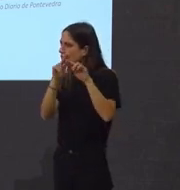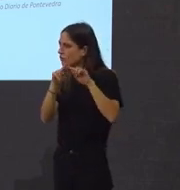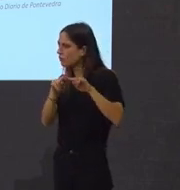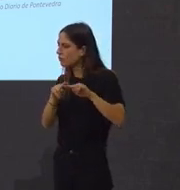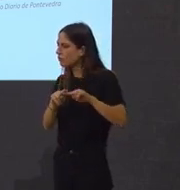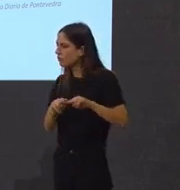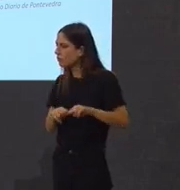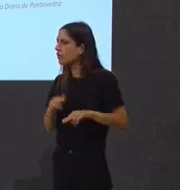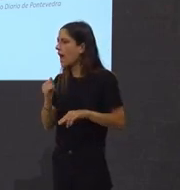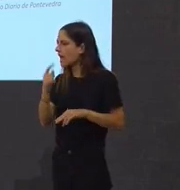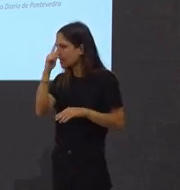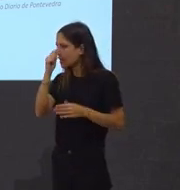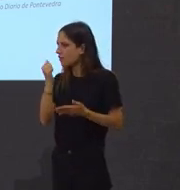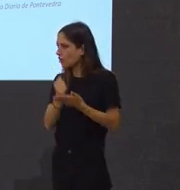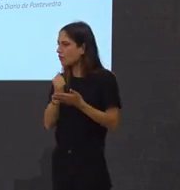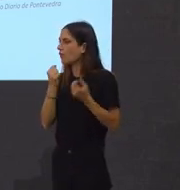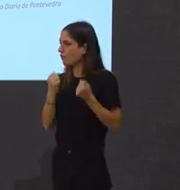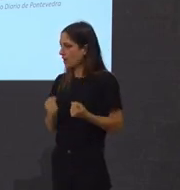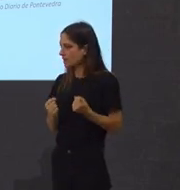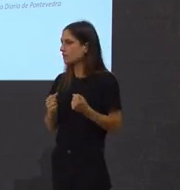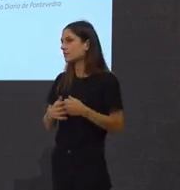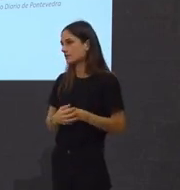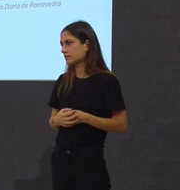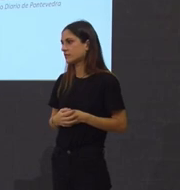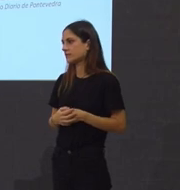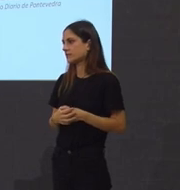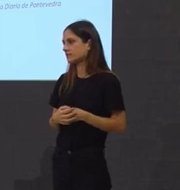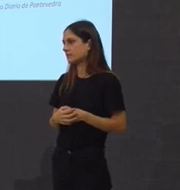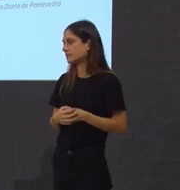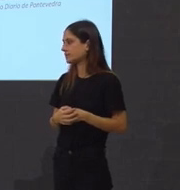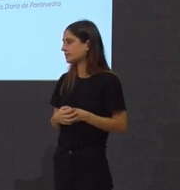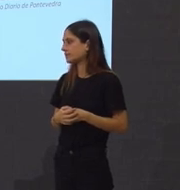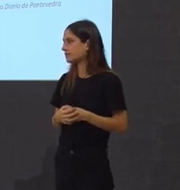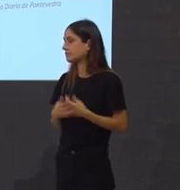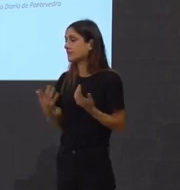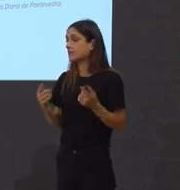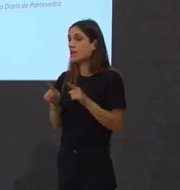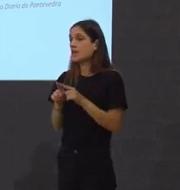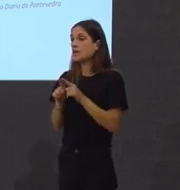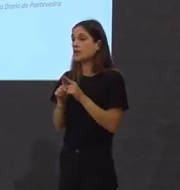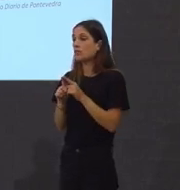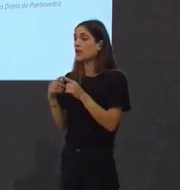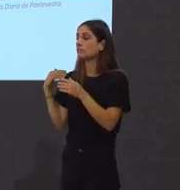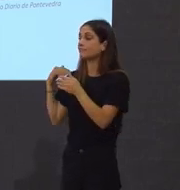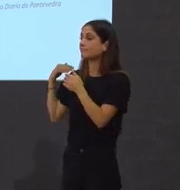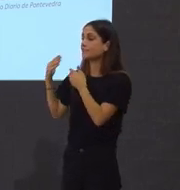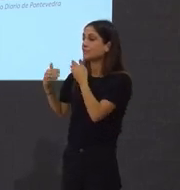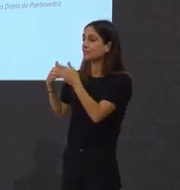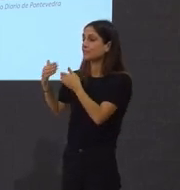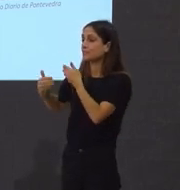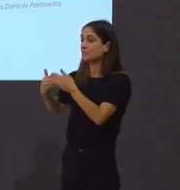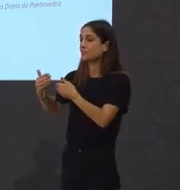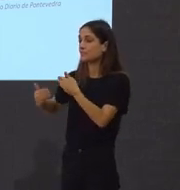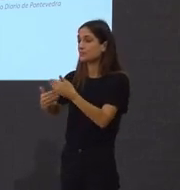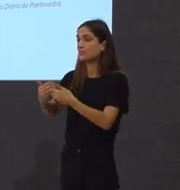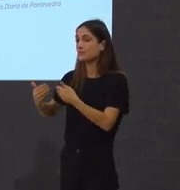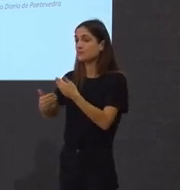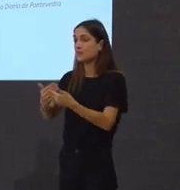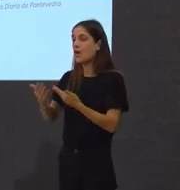ideolóxica moi forte, non? Iso é o paso do tempo, pero estamos vendo cousas de hoxe